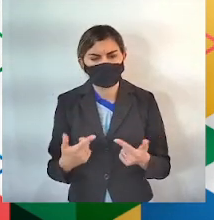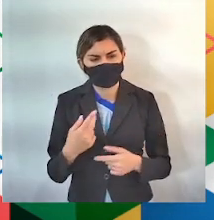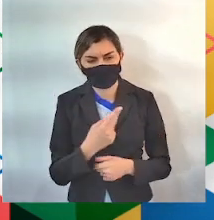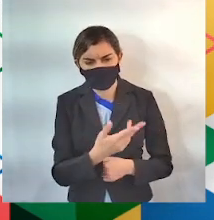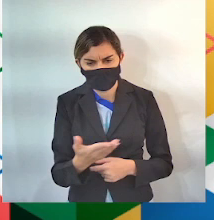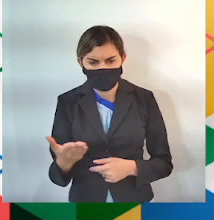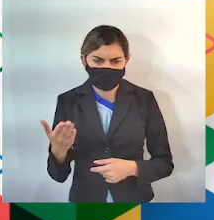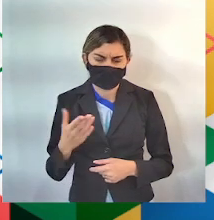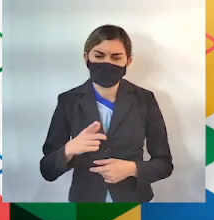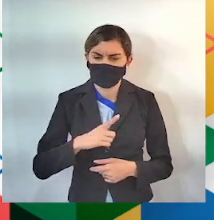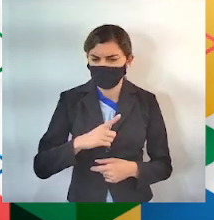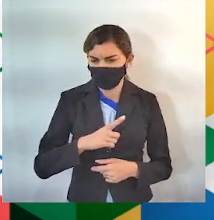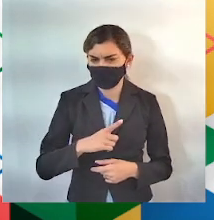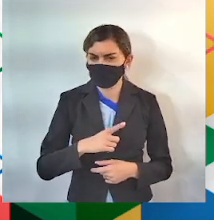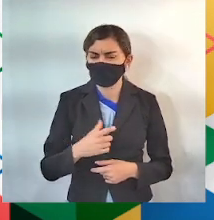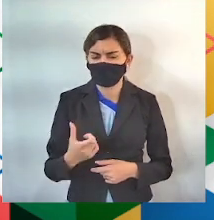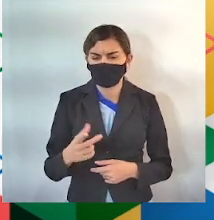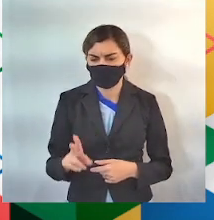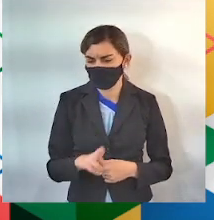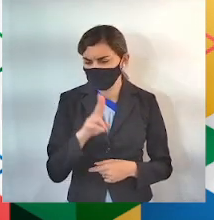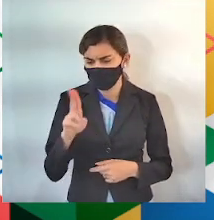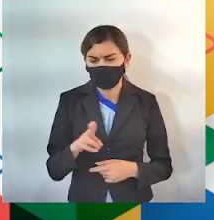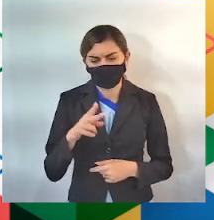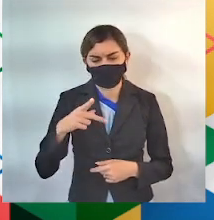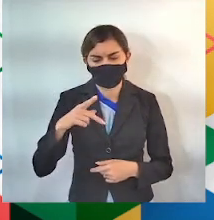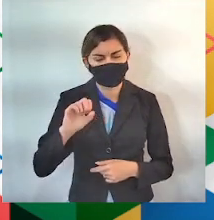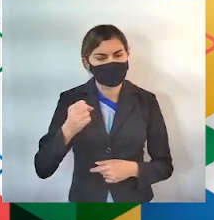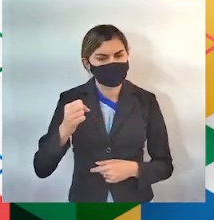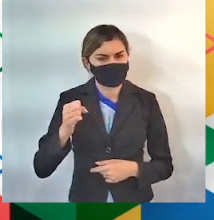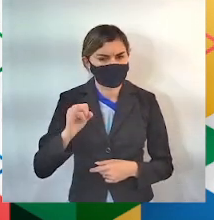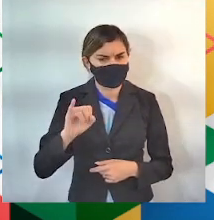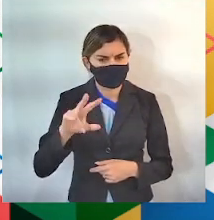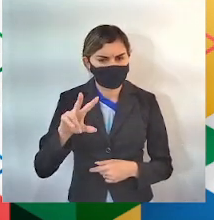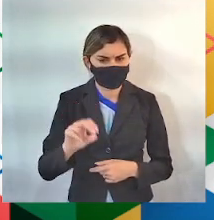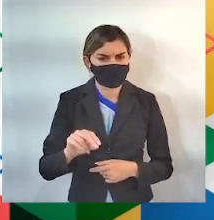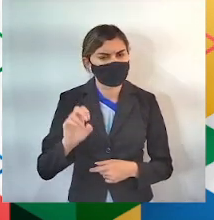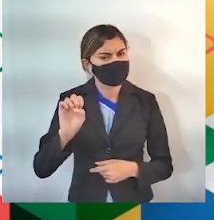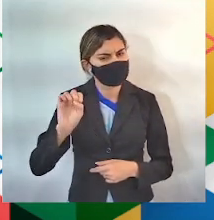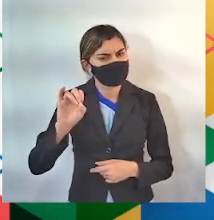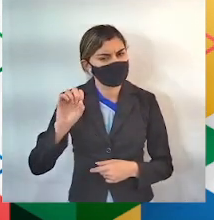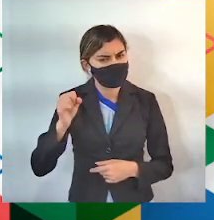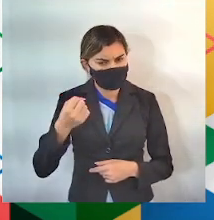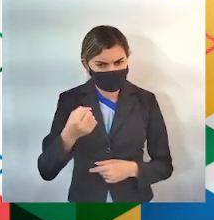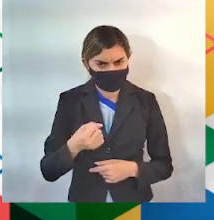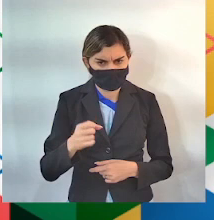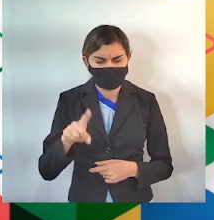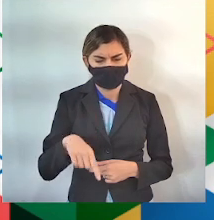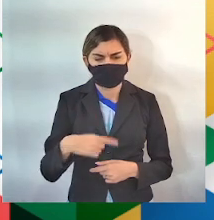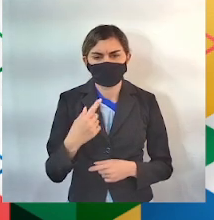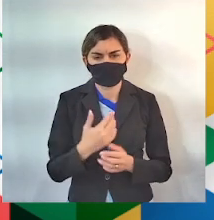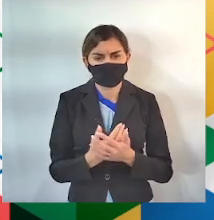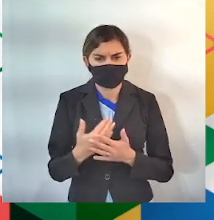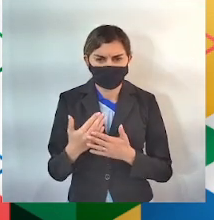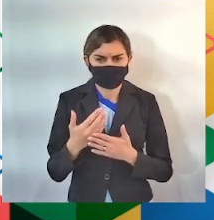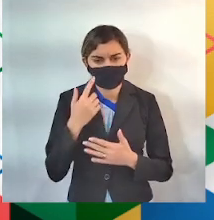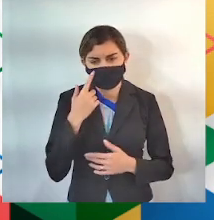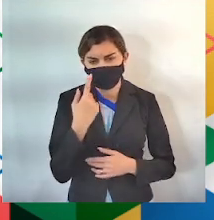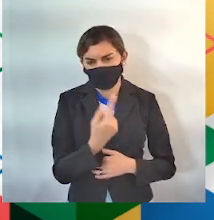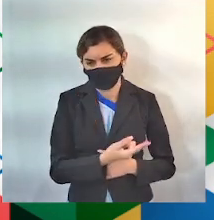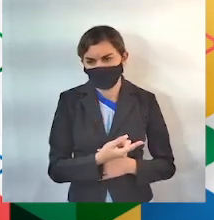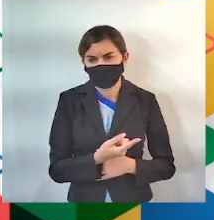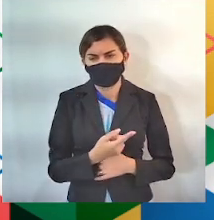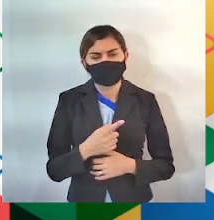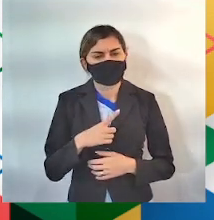ele vai ter, eu posso ali usar o possessive yes, porém don't use my, né? Que é quando